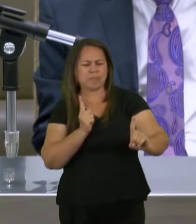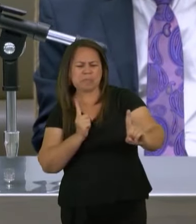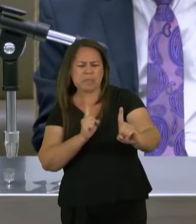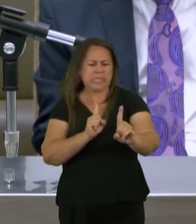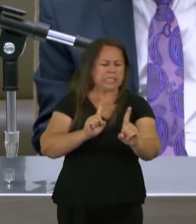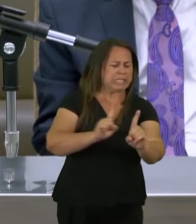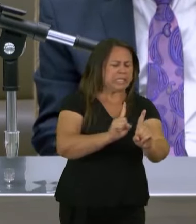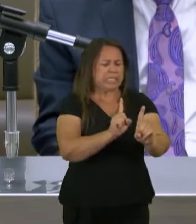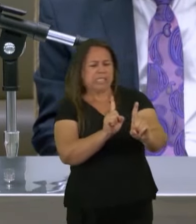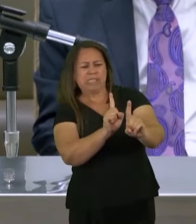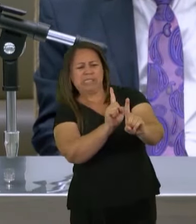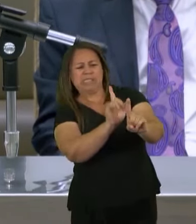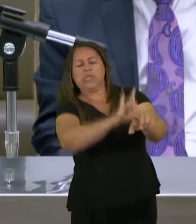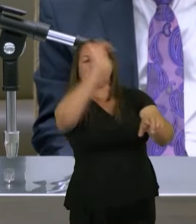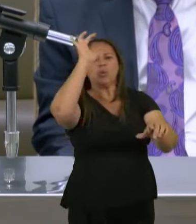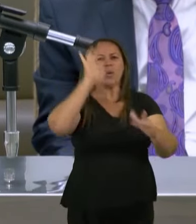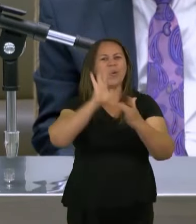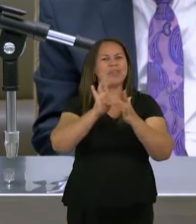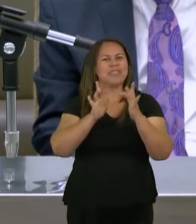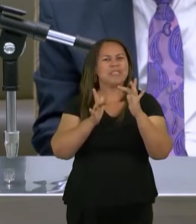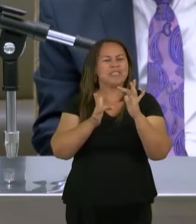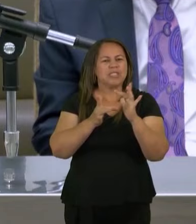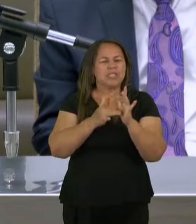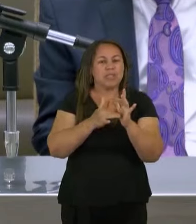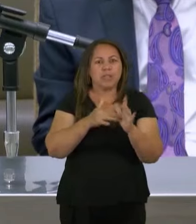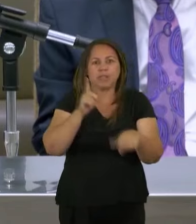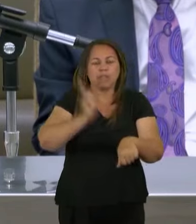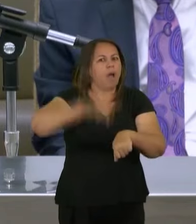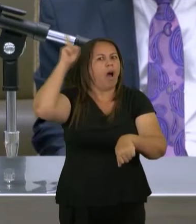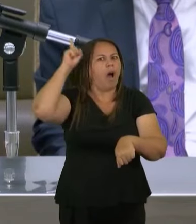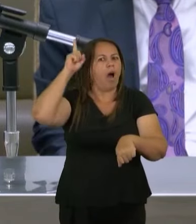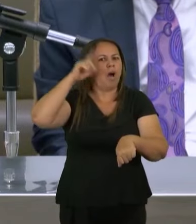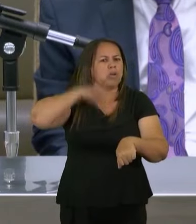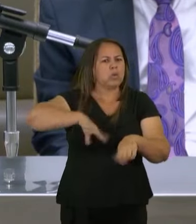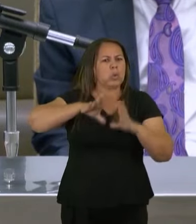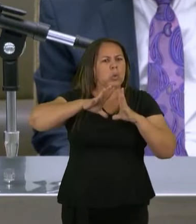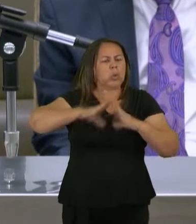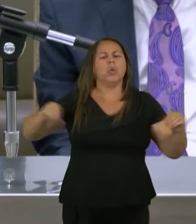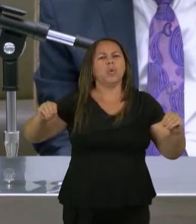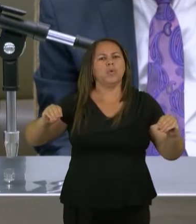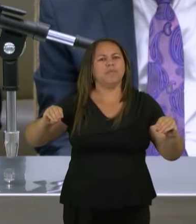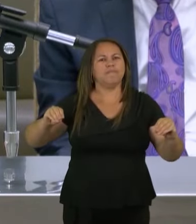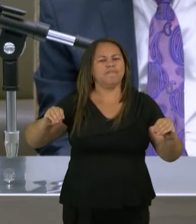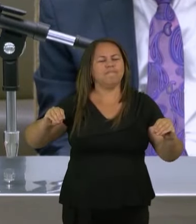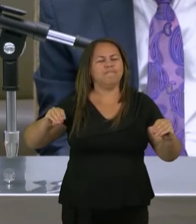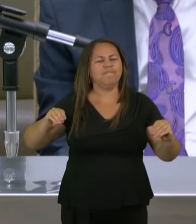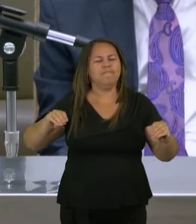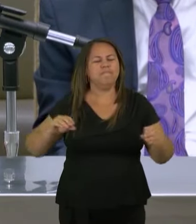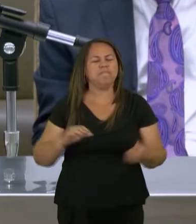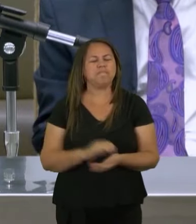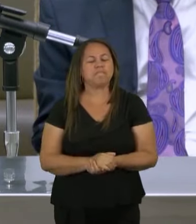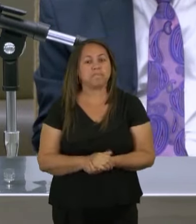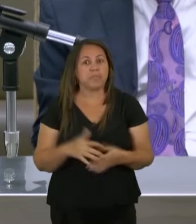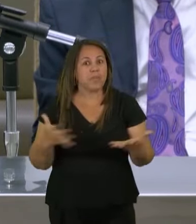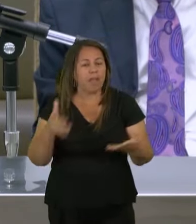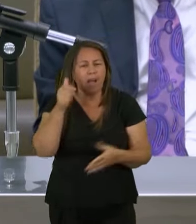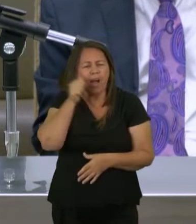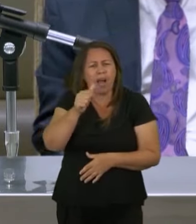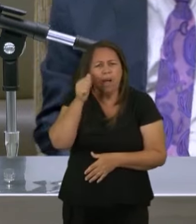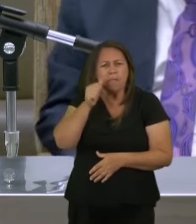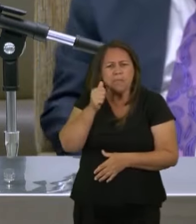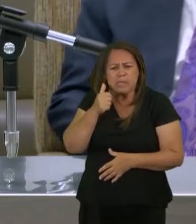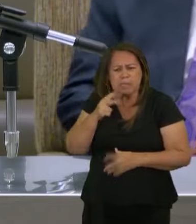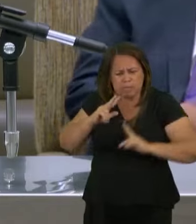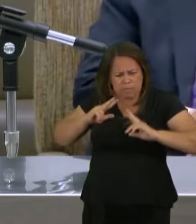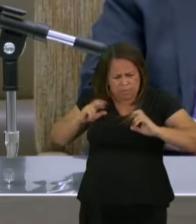sua veste e logo estancou o fluxo do seu sangue. Aquela mulher